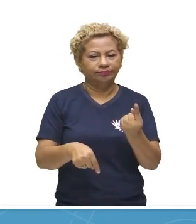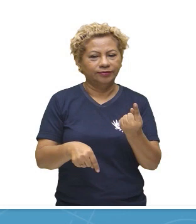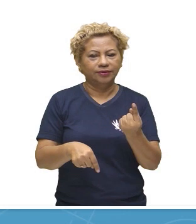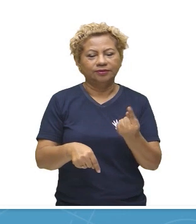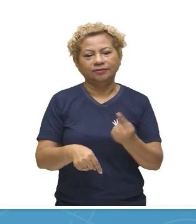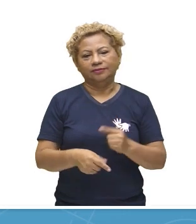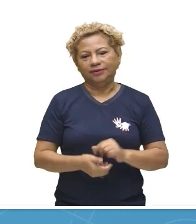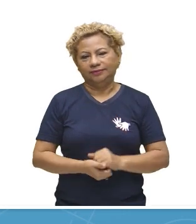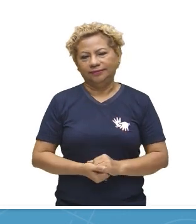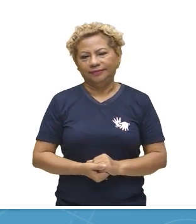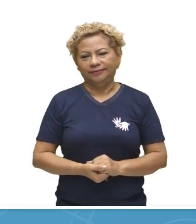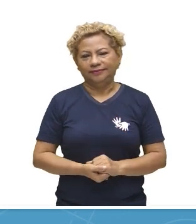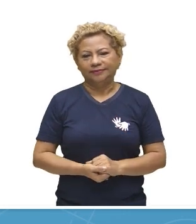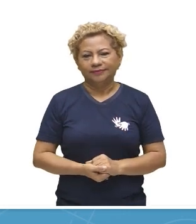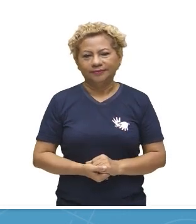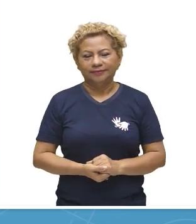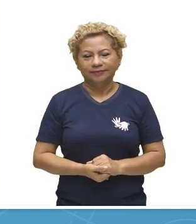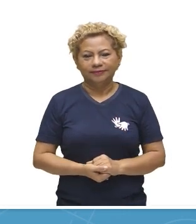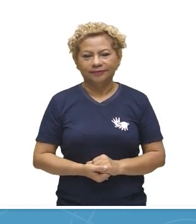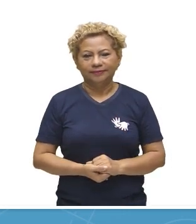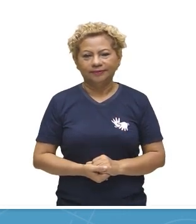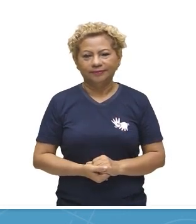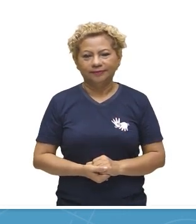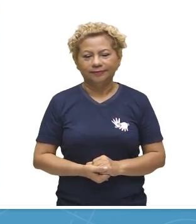ia conseguir desfazer.